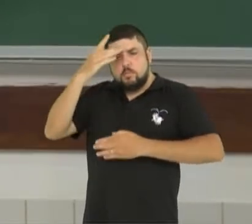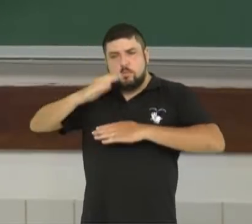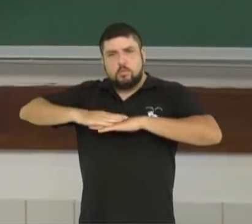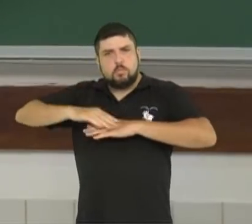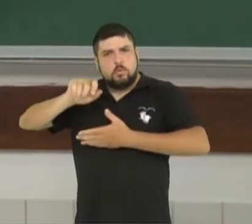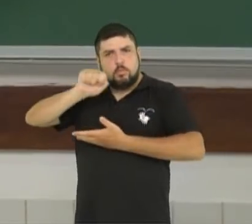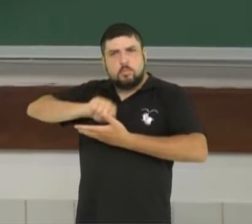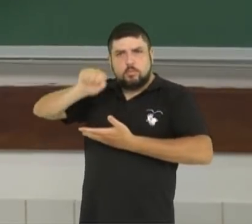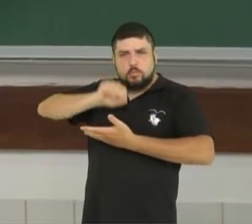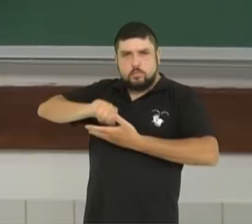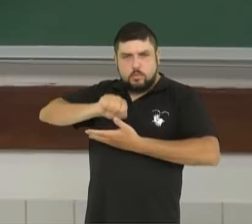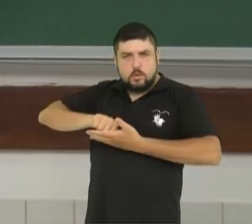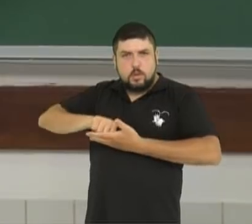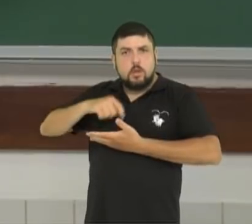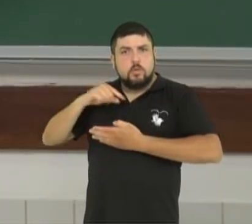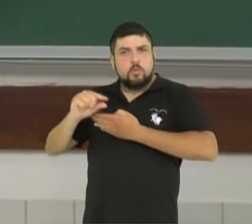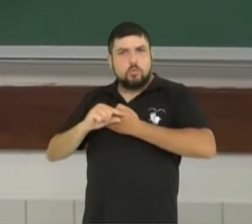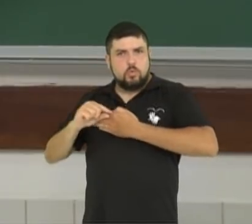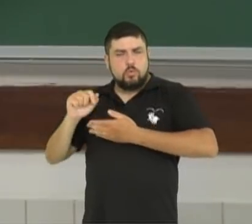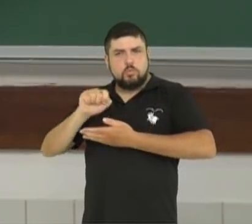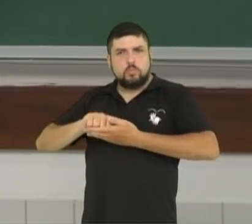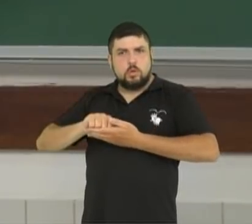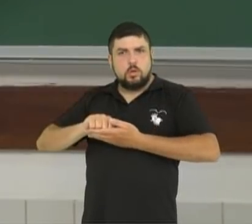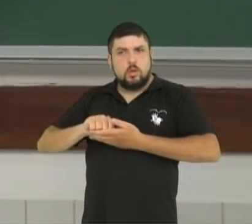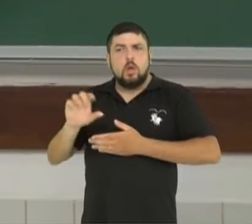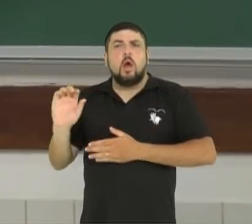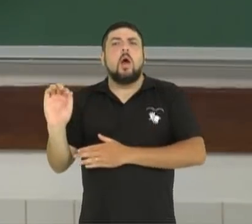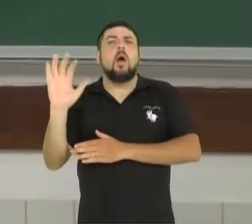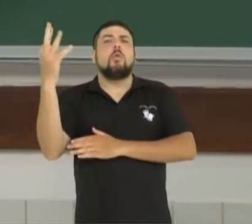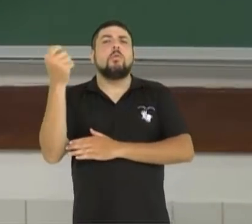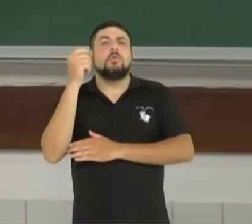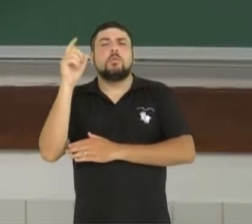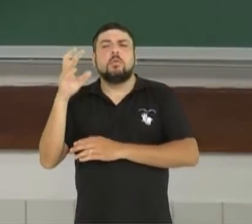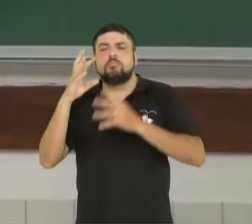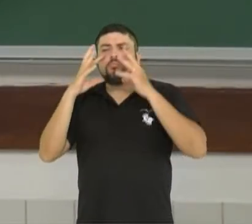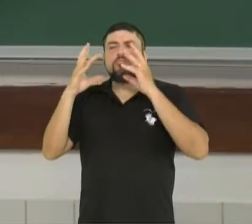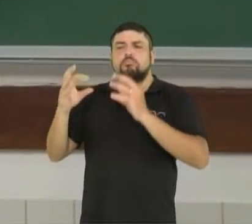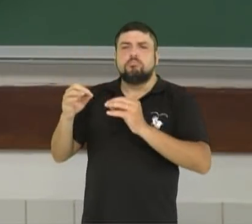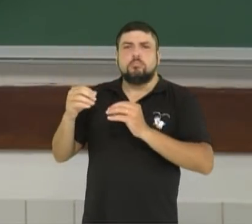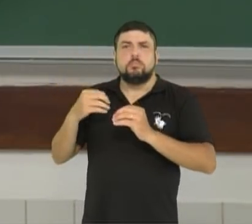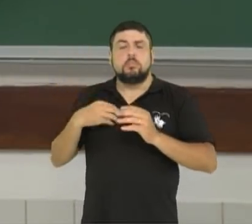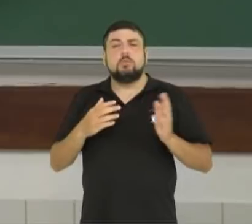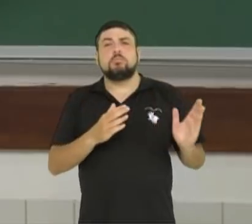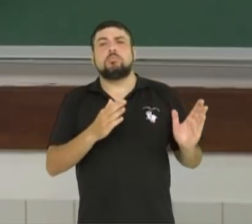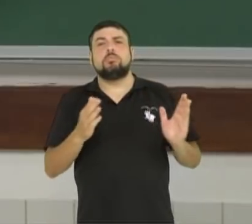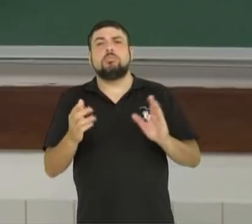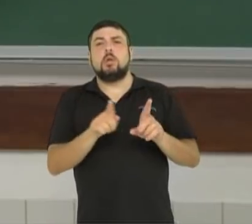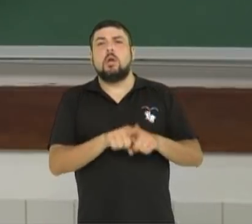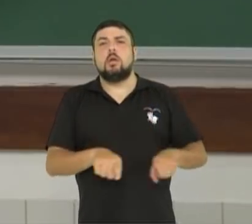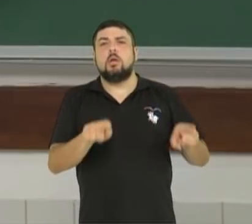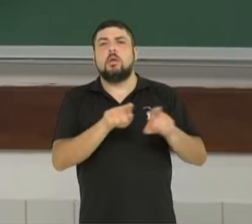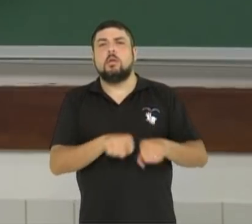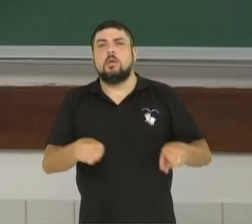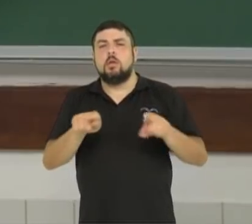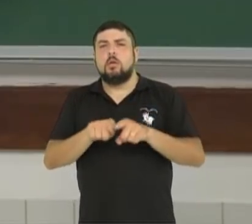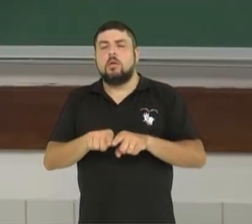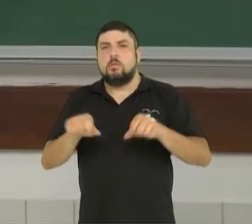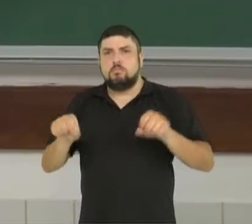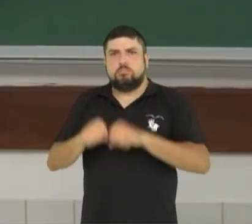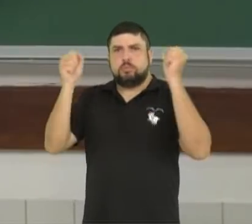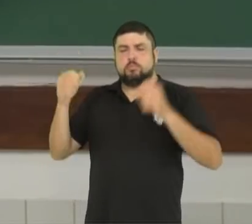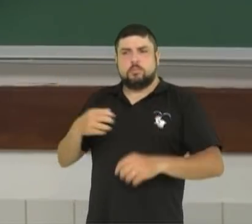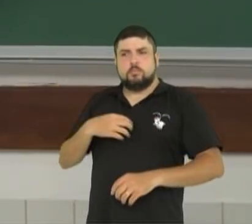a crônica, uma situação que de repente chama a atenção, que quebra ali a monotonia, né? Rompe com a expectativa, provoca